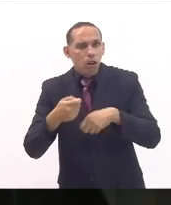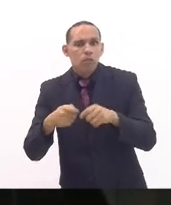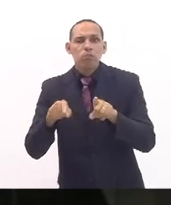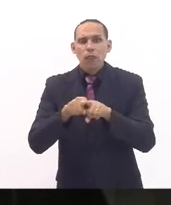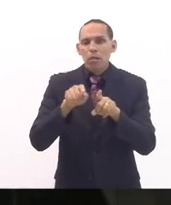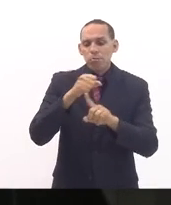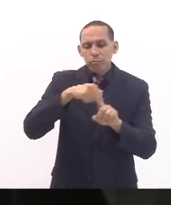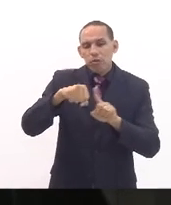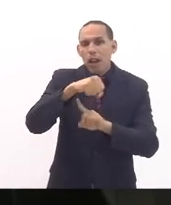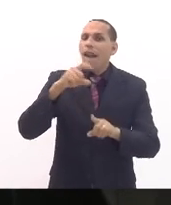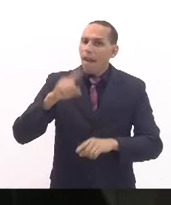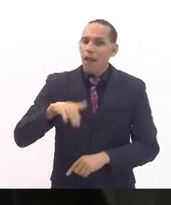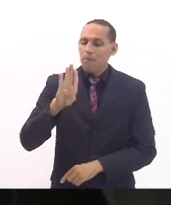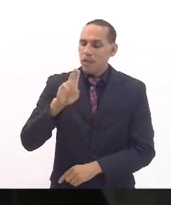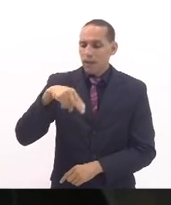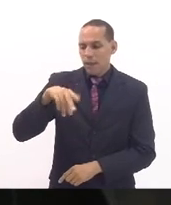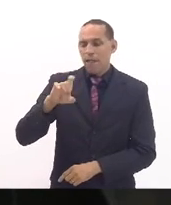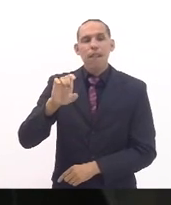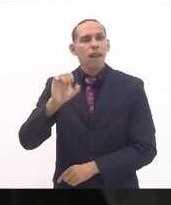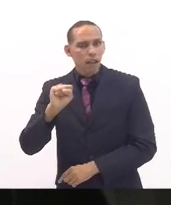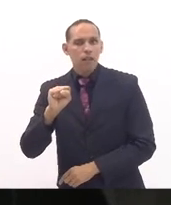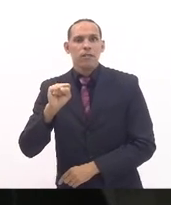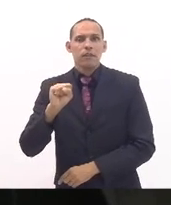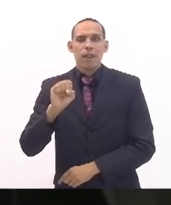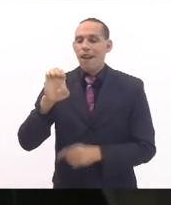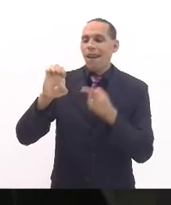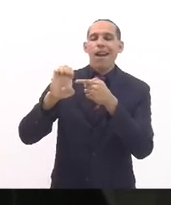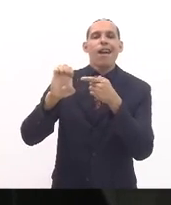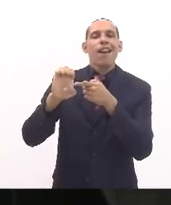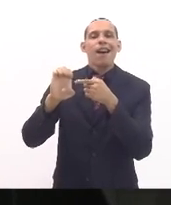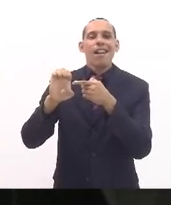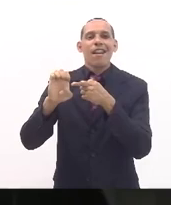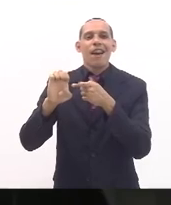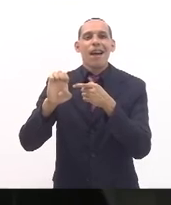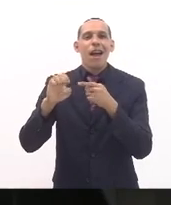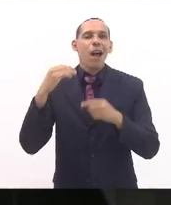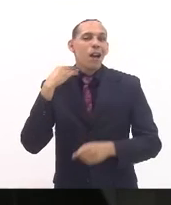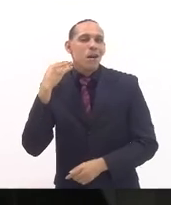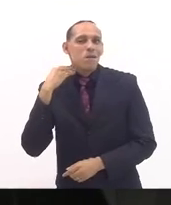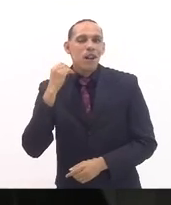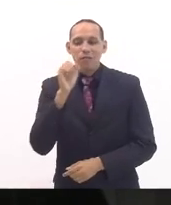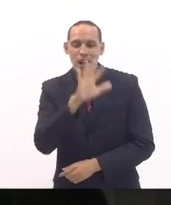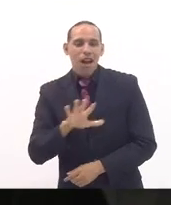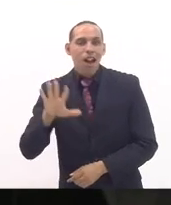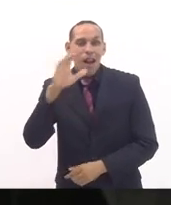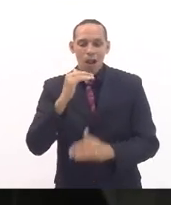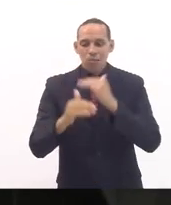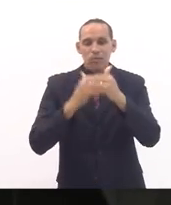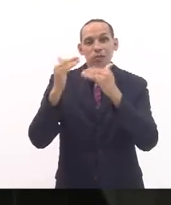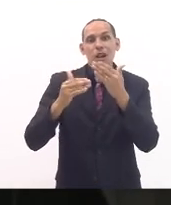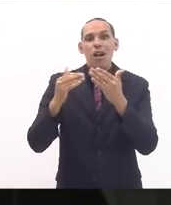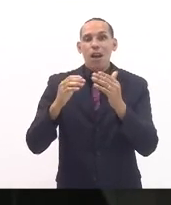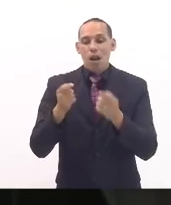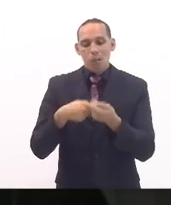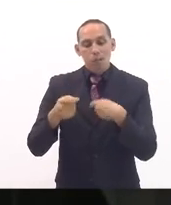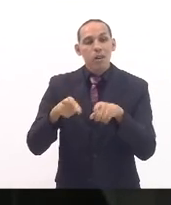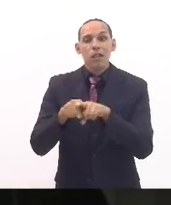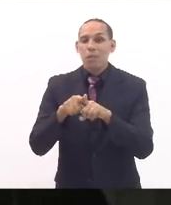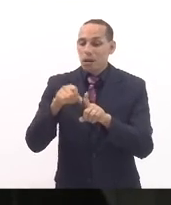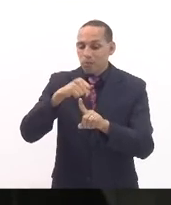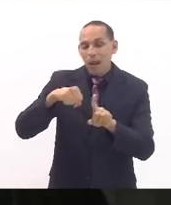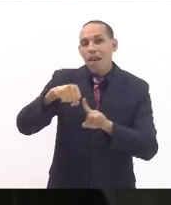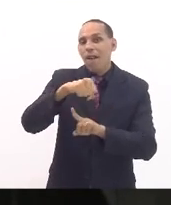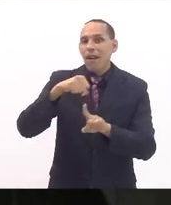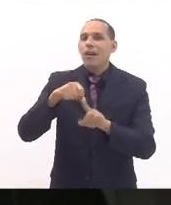é BNDS Luiz Paulo tem o é que a gente não pode esquecer é Banco Nacional de Desenvolvimento o esocial Né o